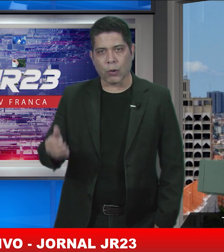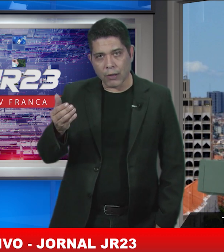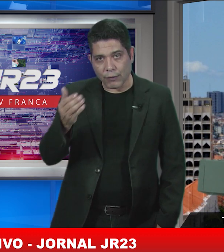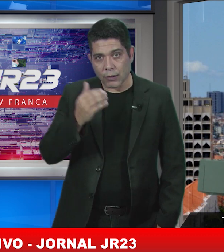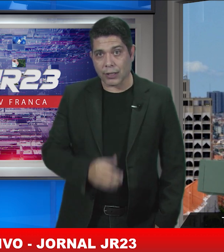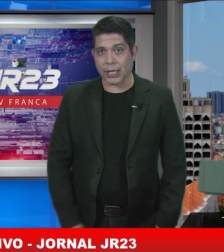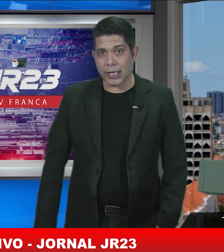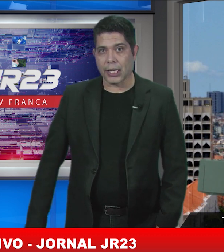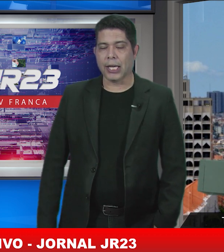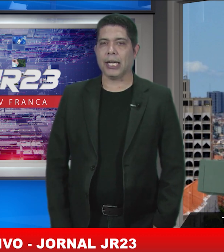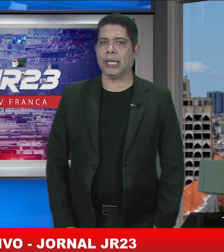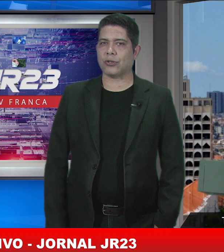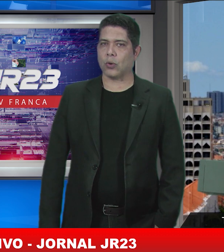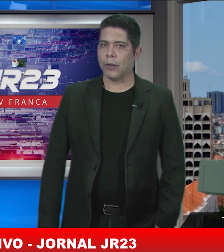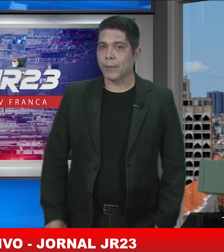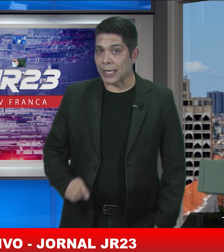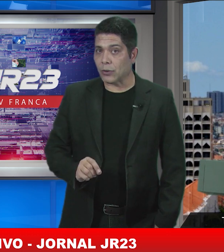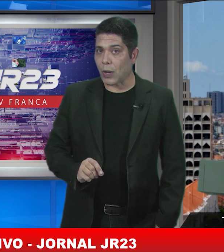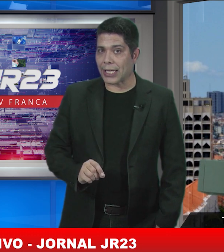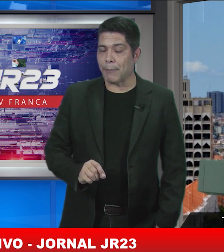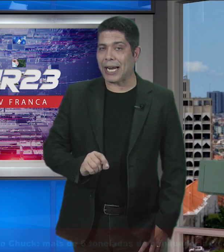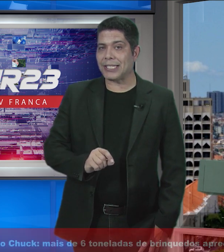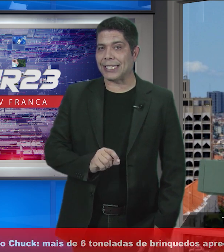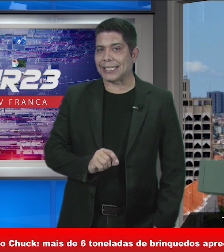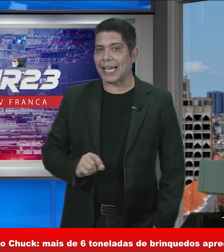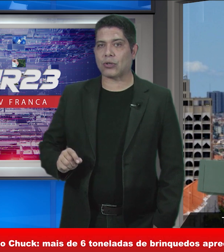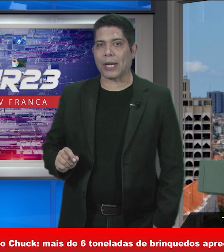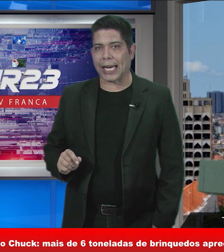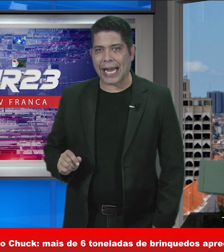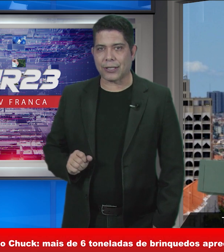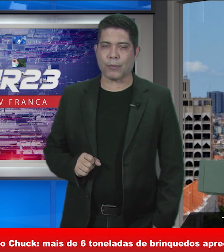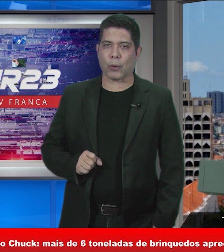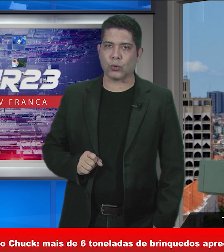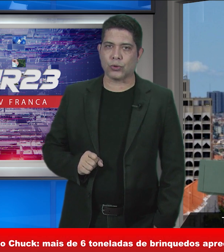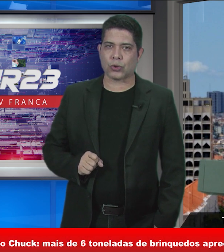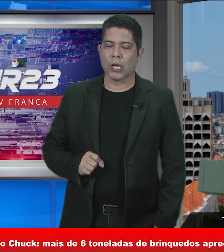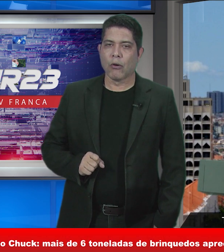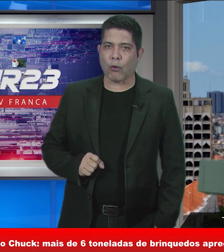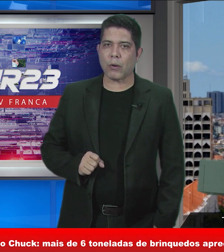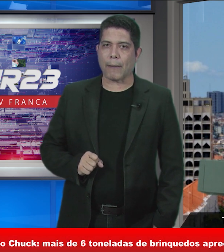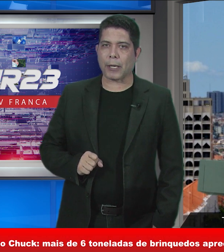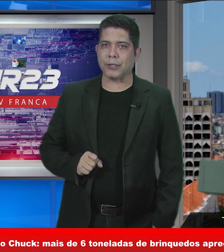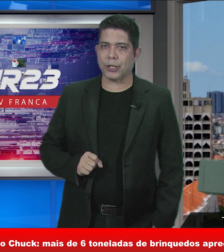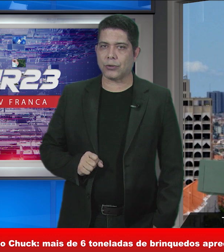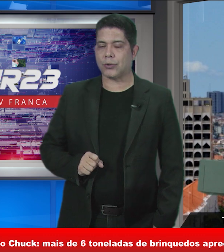seu filhote aí em risco. Tanto é que mais de 6 toneladas de produtos